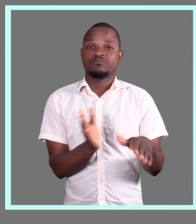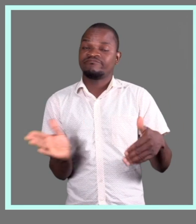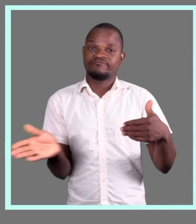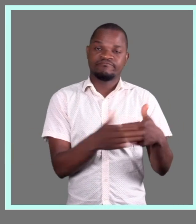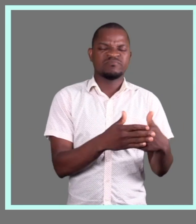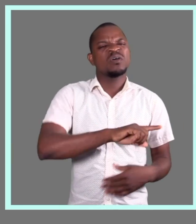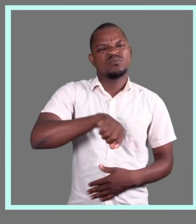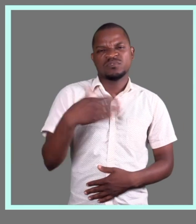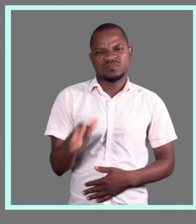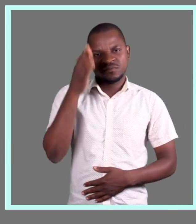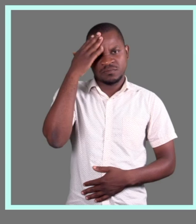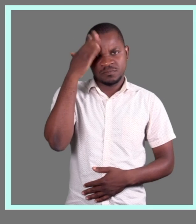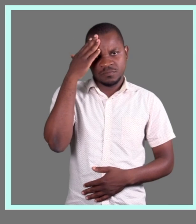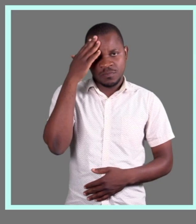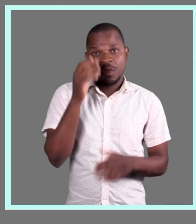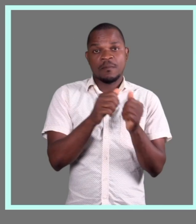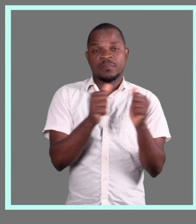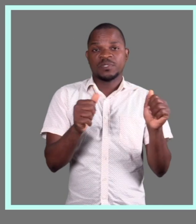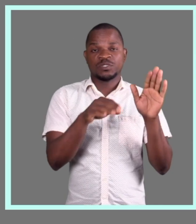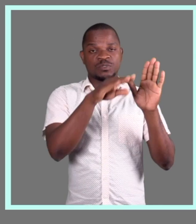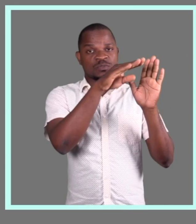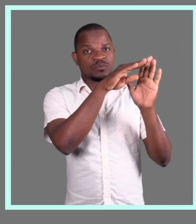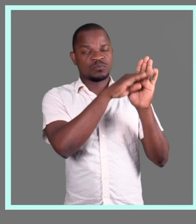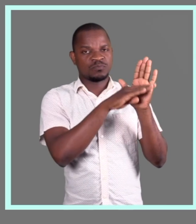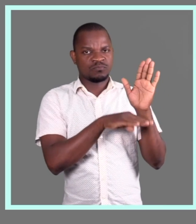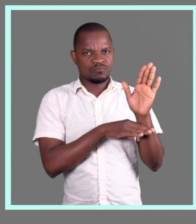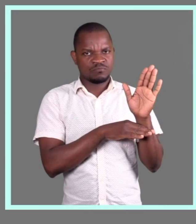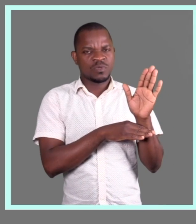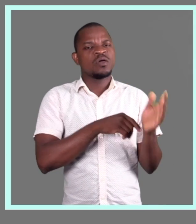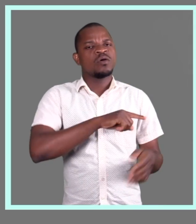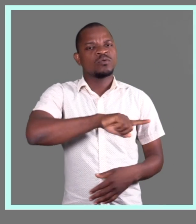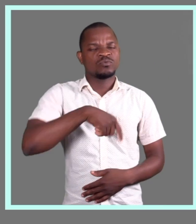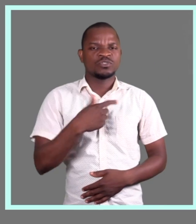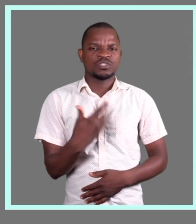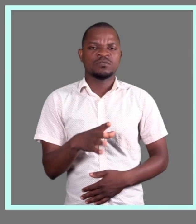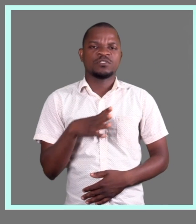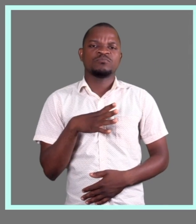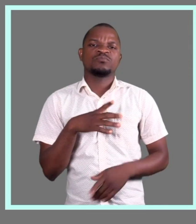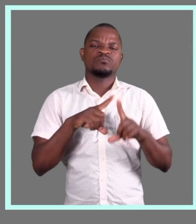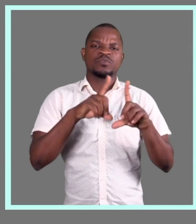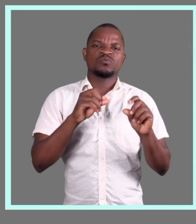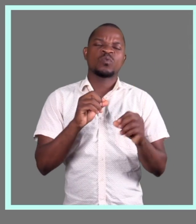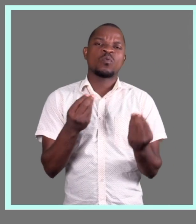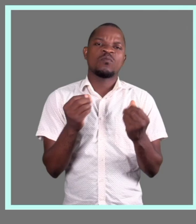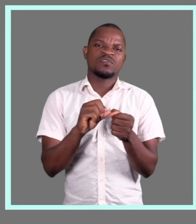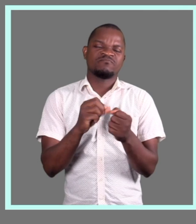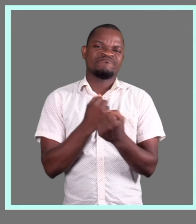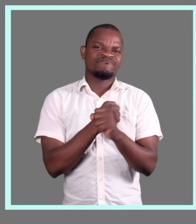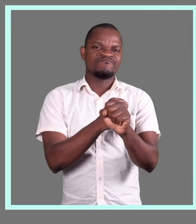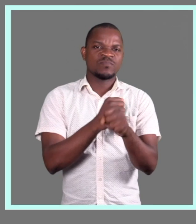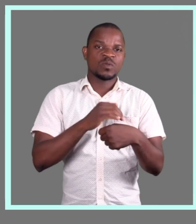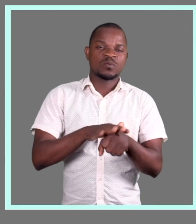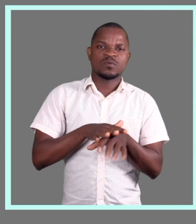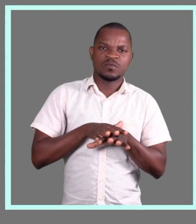a interrupção, como sabemos, mas no âmbito do programa, né, tivemos resposta ao Covid, em